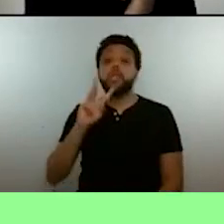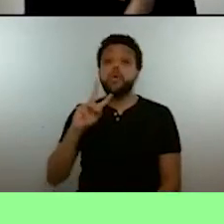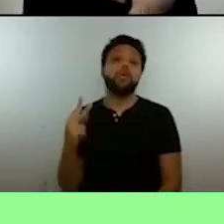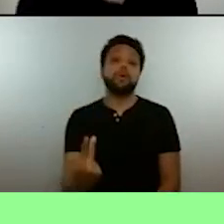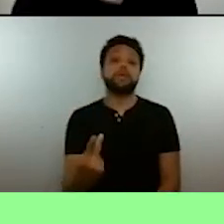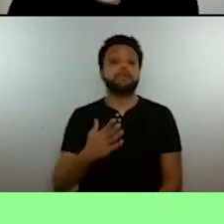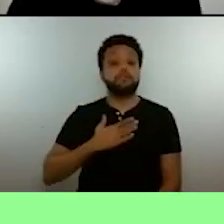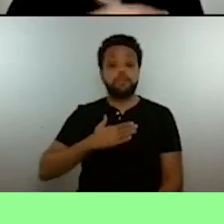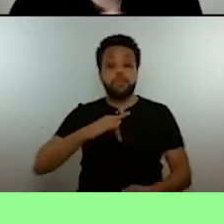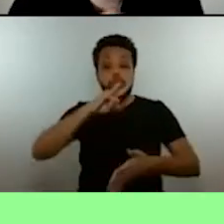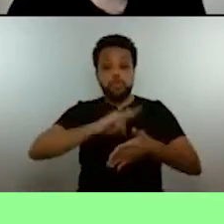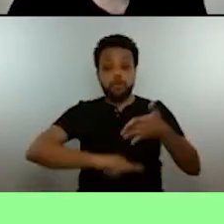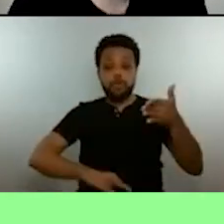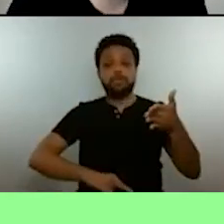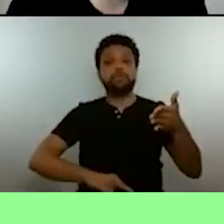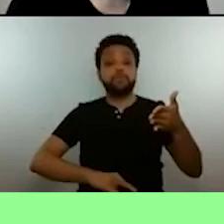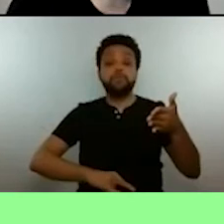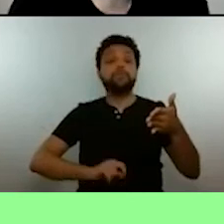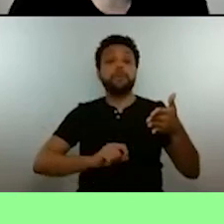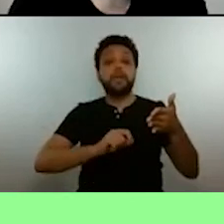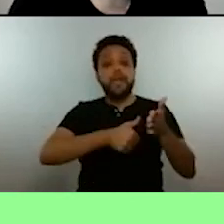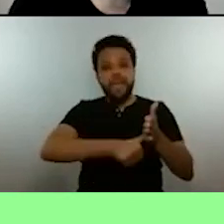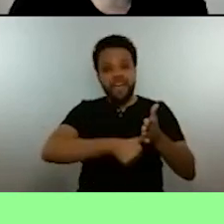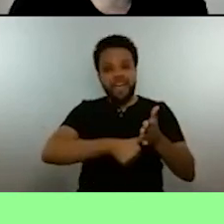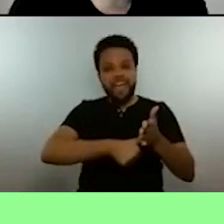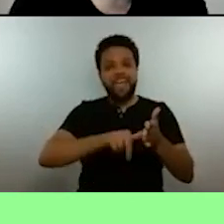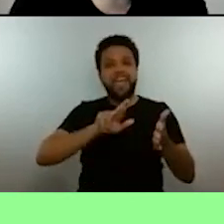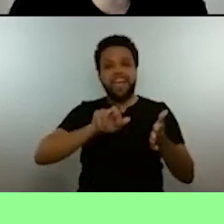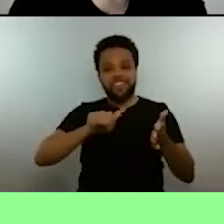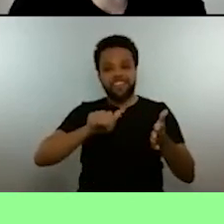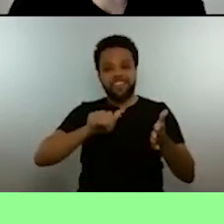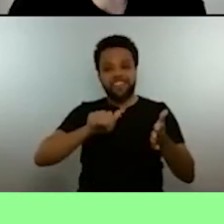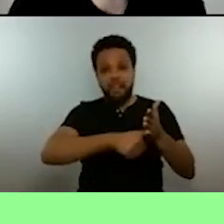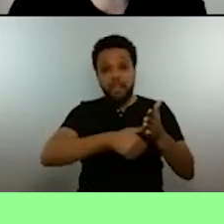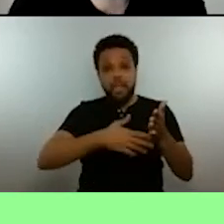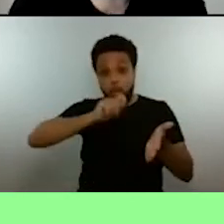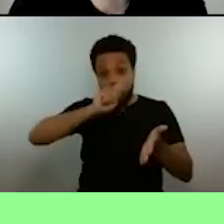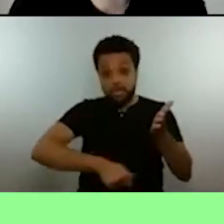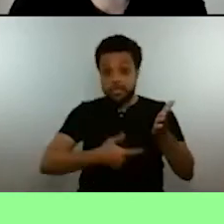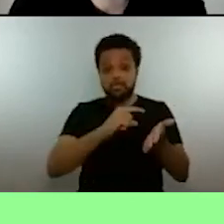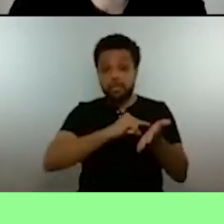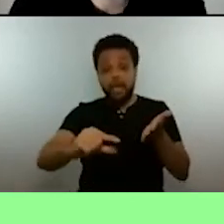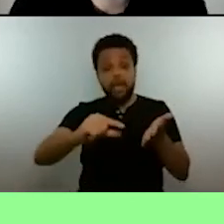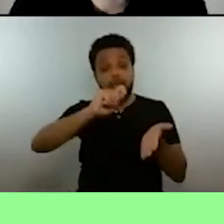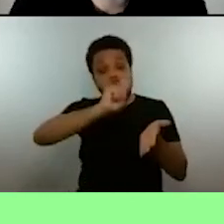meu documento de RG. Porque como eu não assino, não tem a minha assinatura. E aí